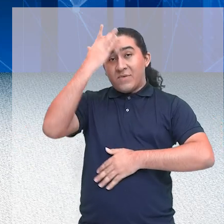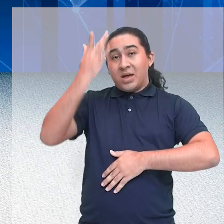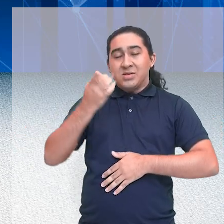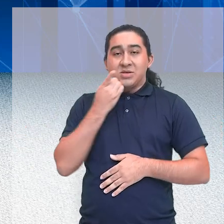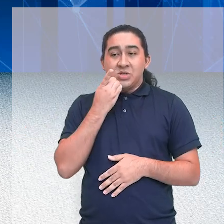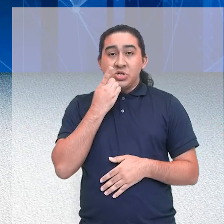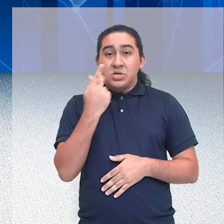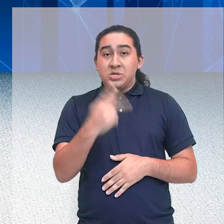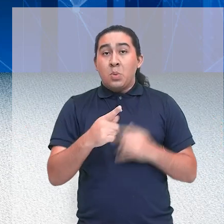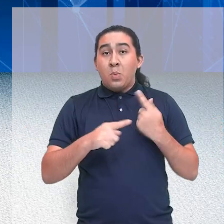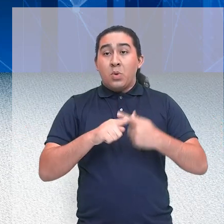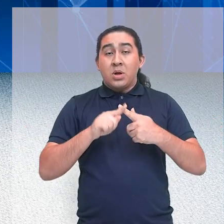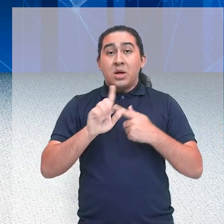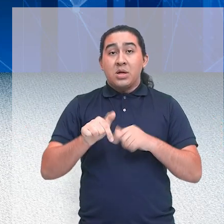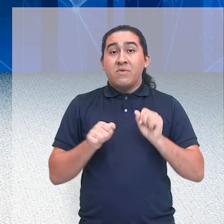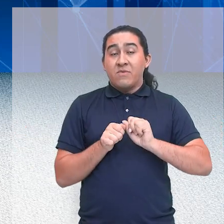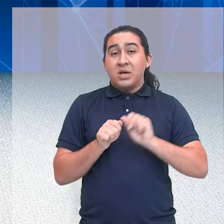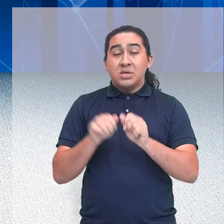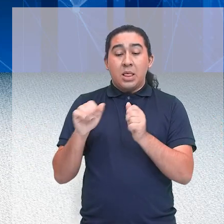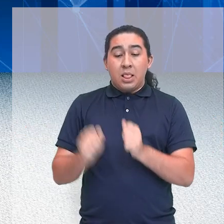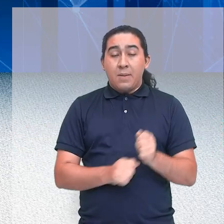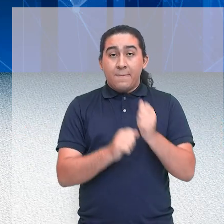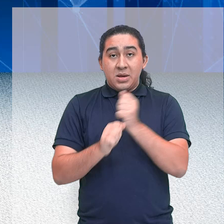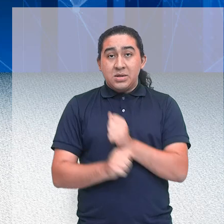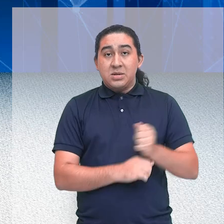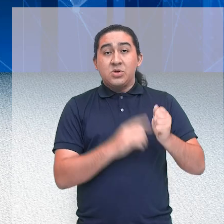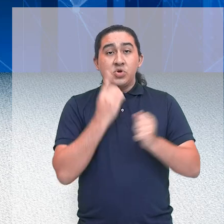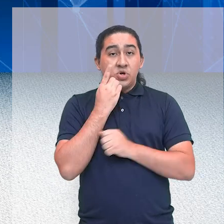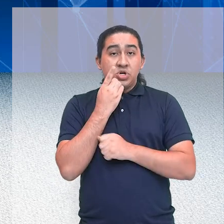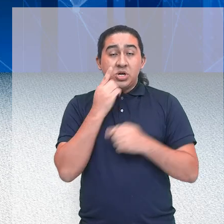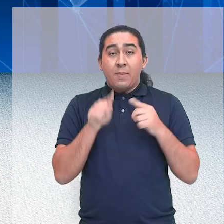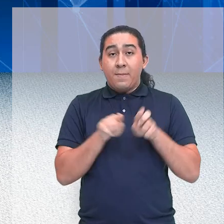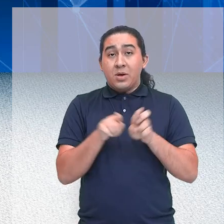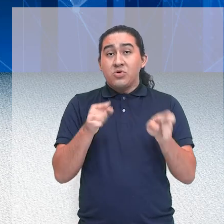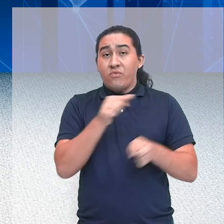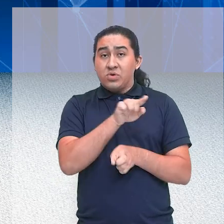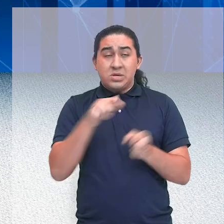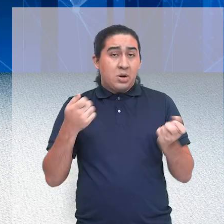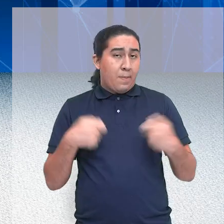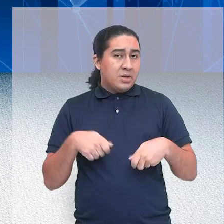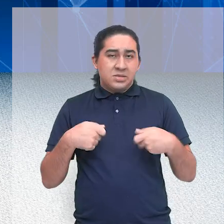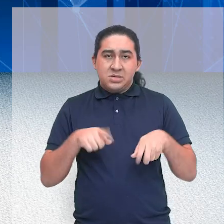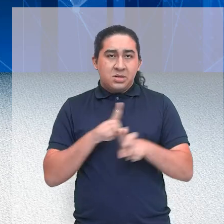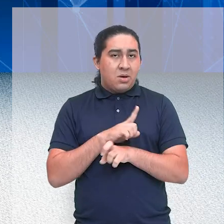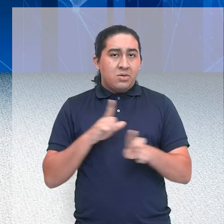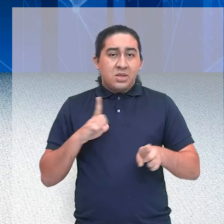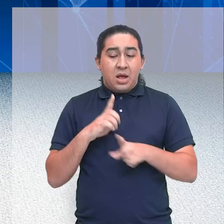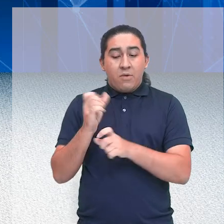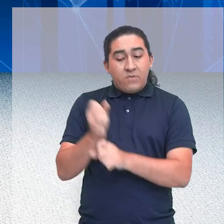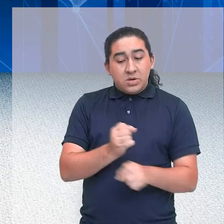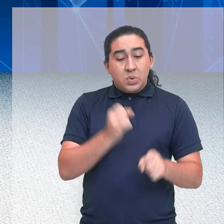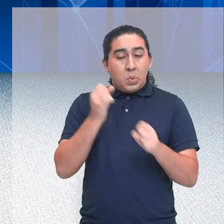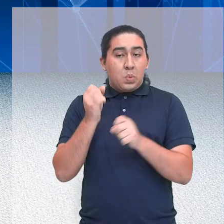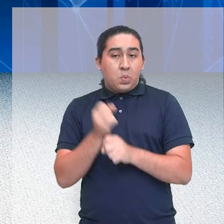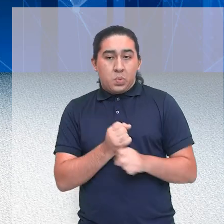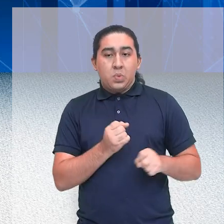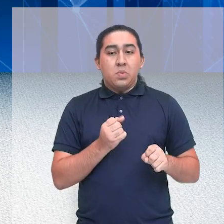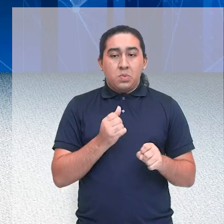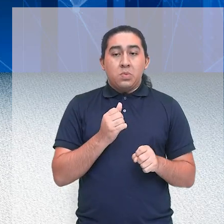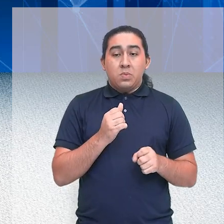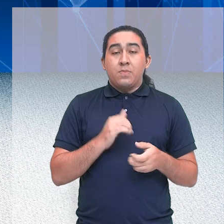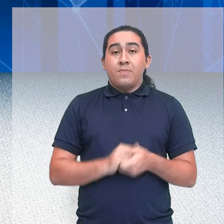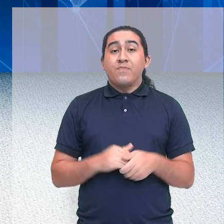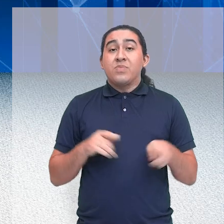estar fazendo a limpeza diária da sua casa, sem que você precise estar ali manuseando uma vassoura, né? A invenção